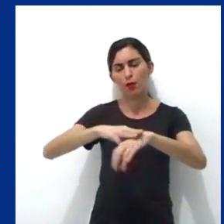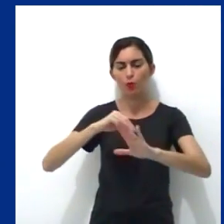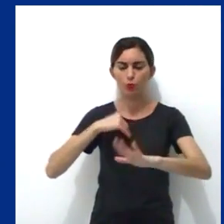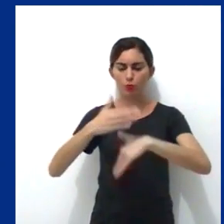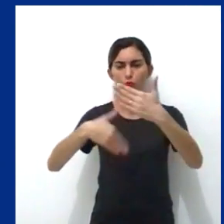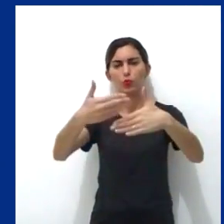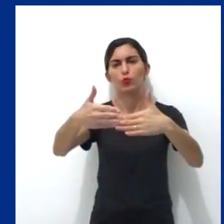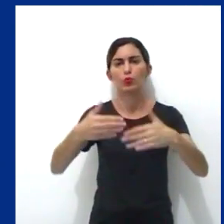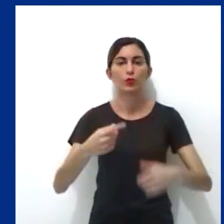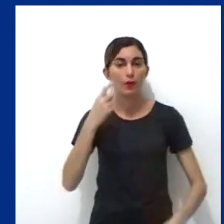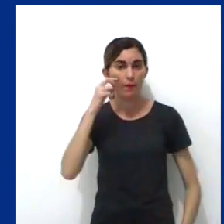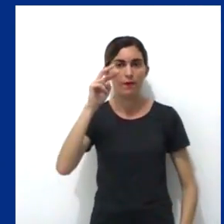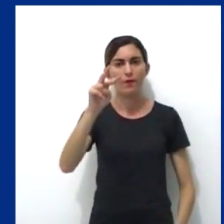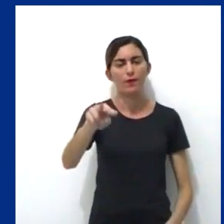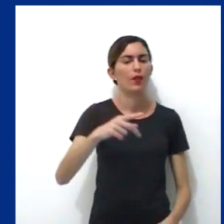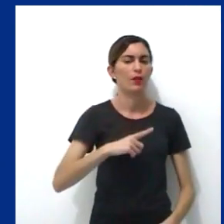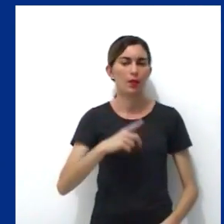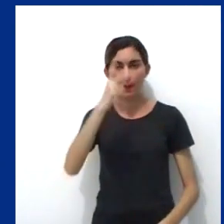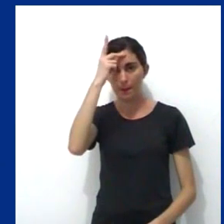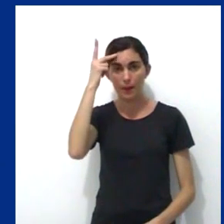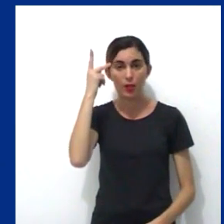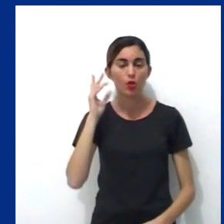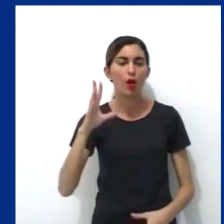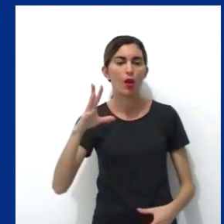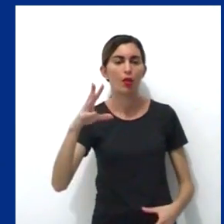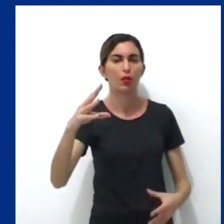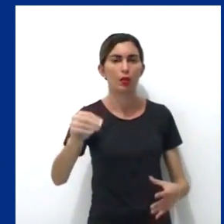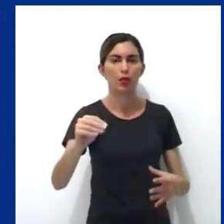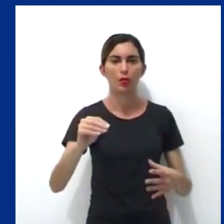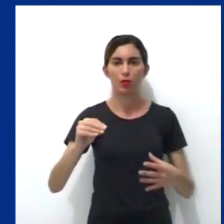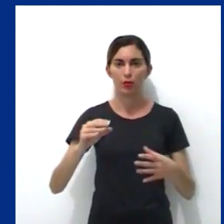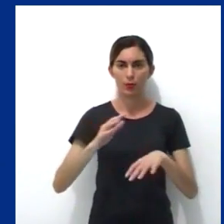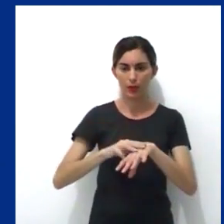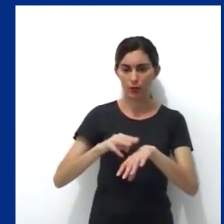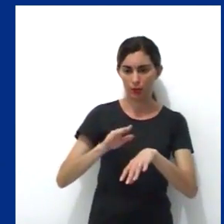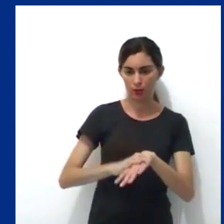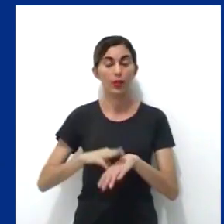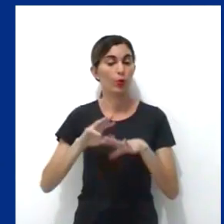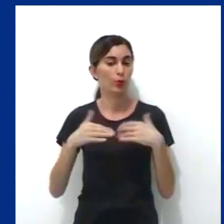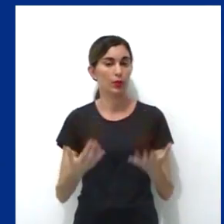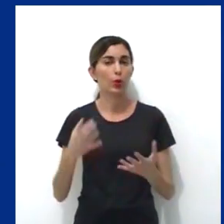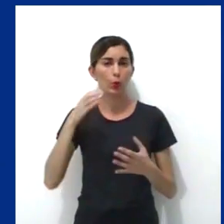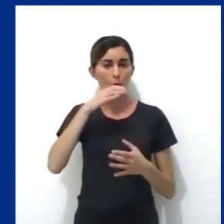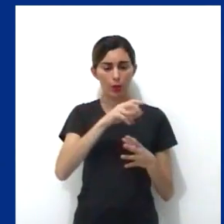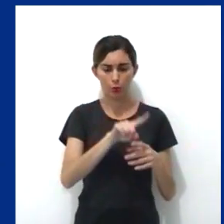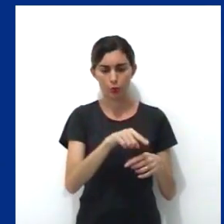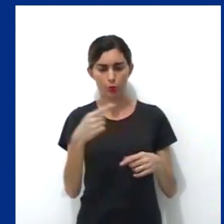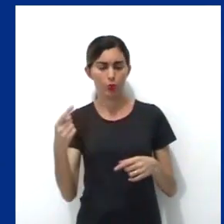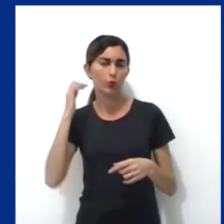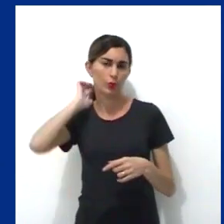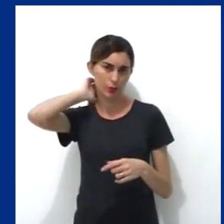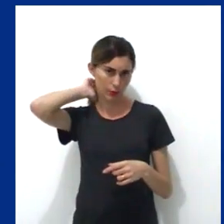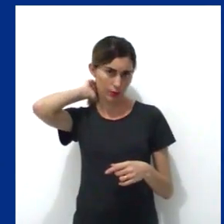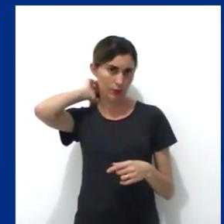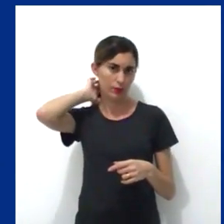na imagem uma placa de metal sendo aquecida na extremidade. Então, perceba que o calor ele